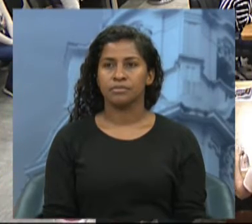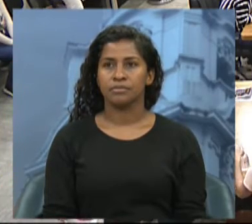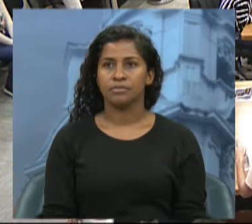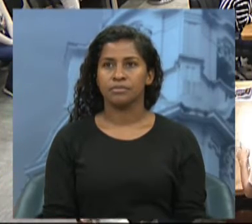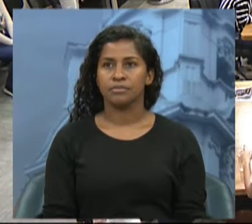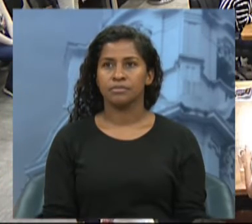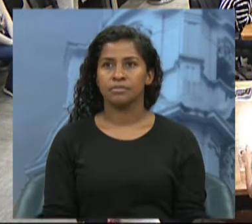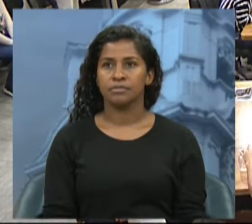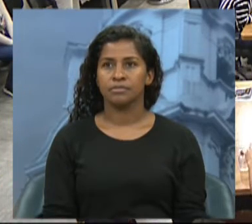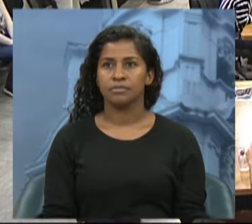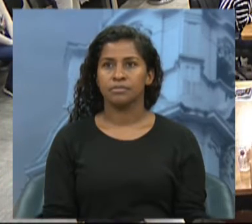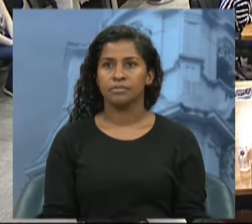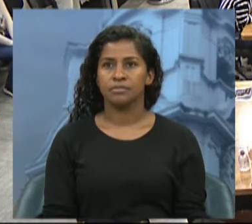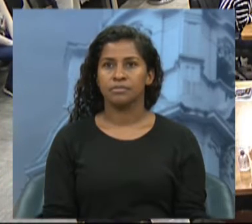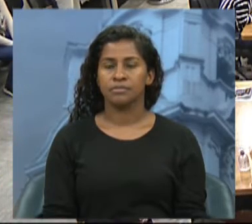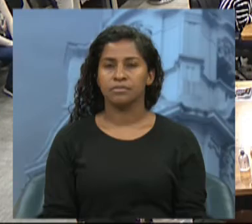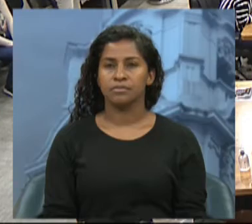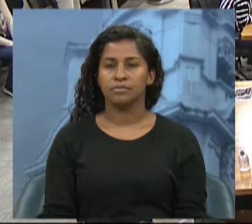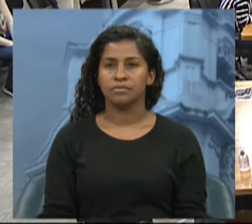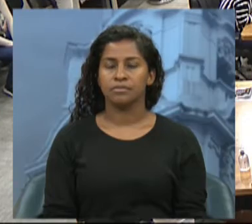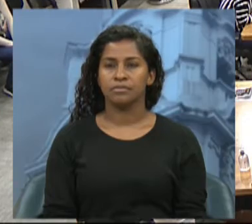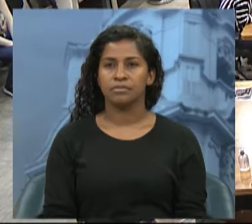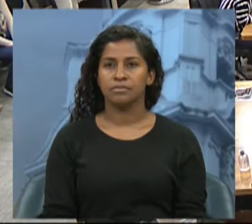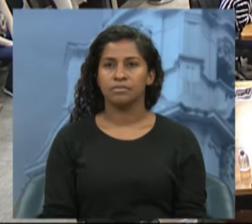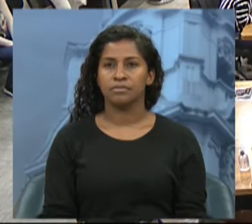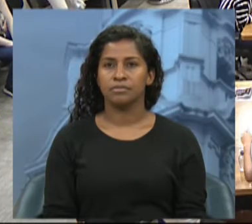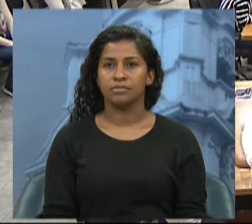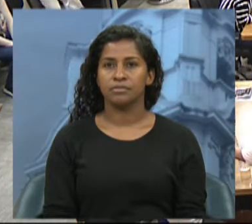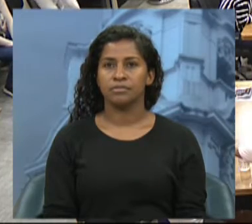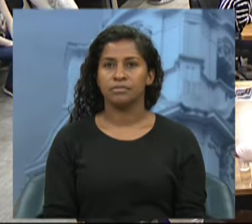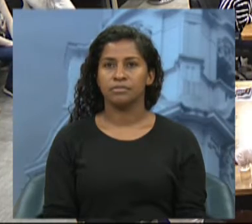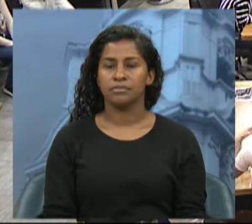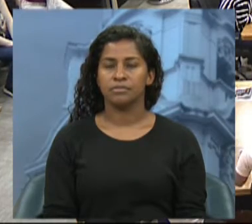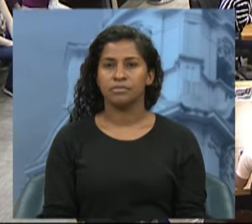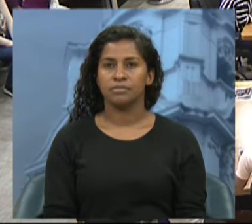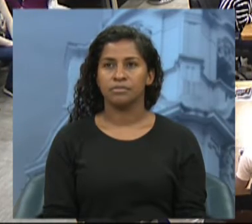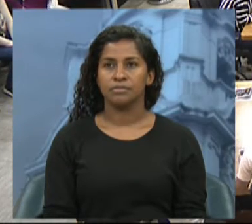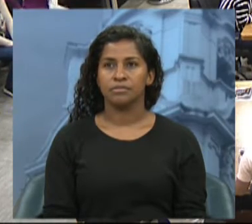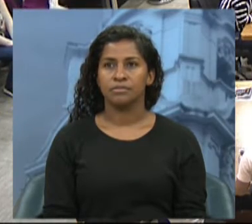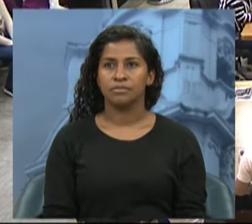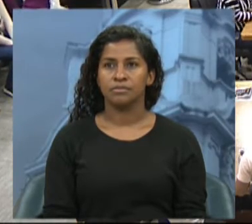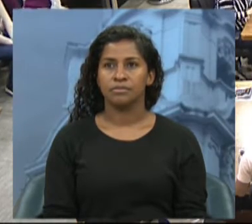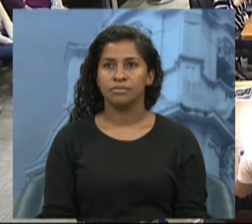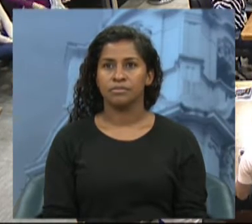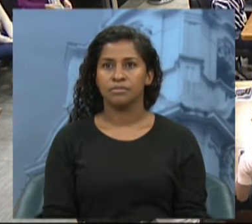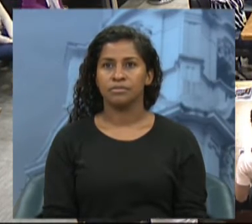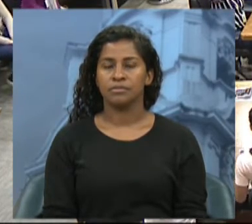Pode falar, claro. Por favor, pode assumir a tribuna.